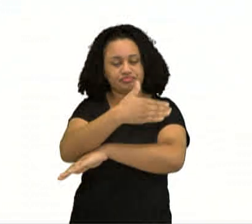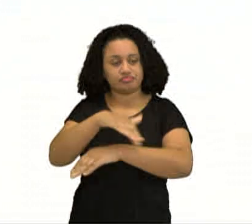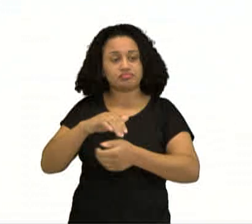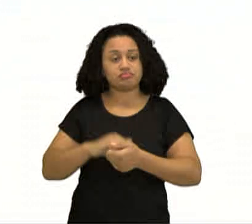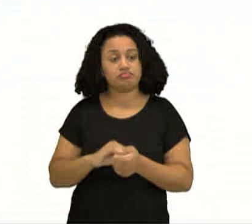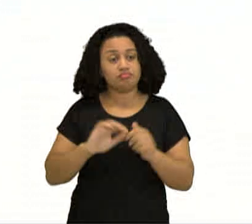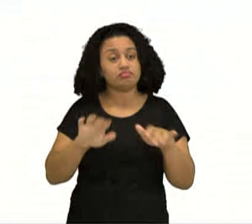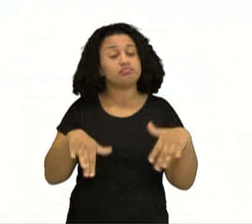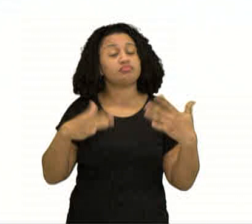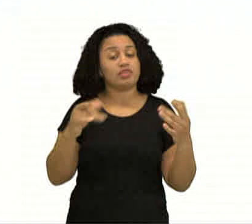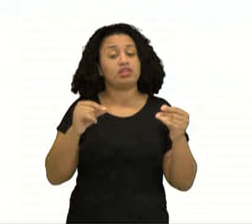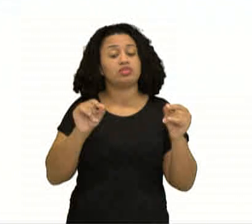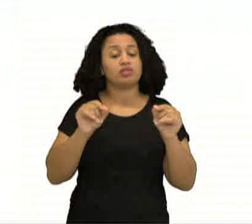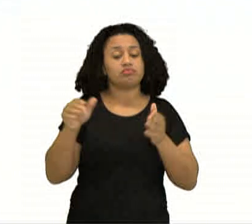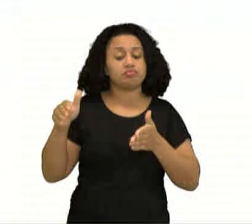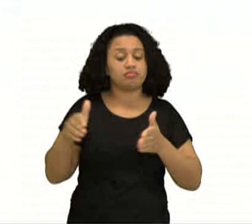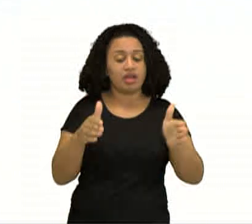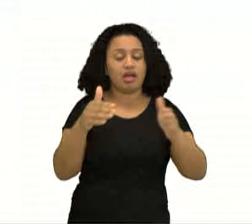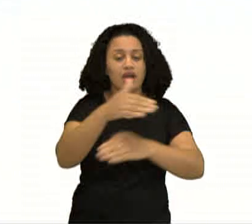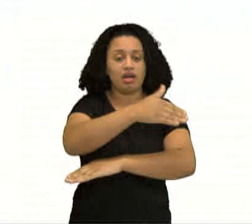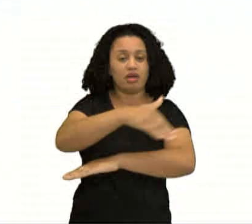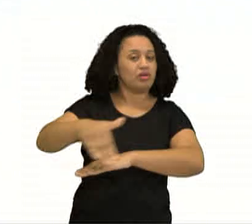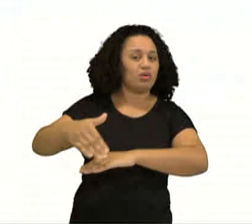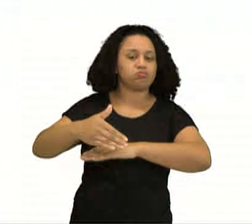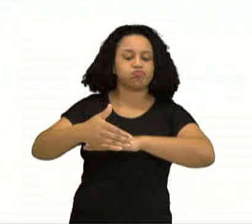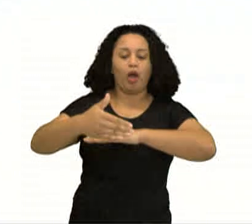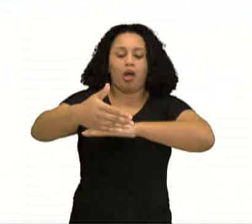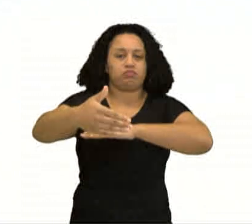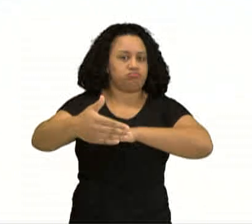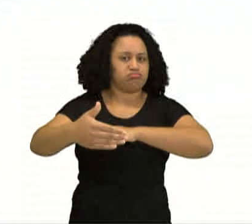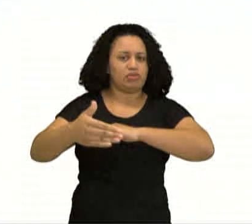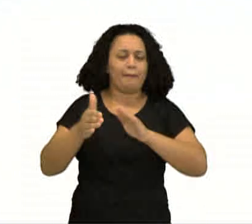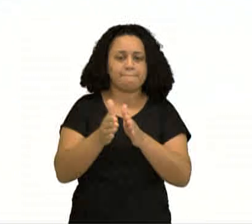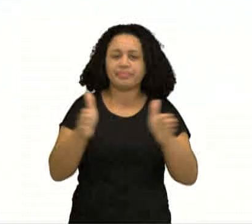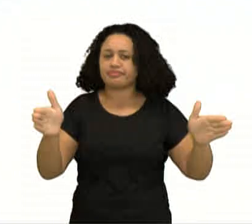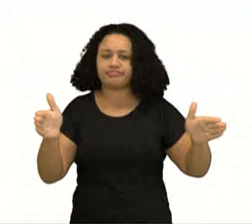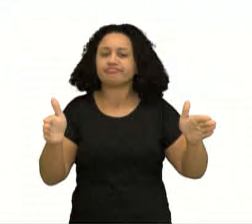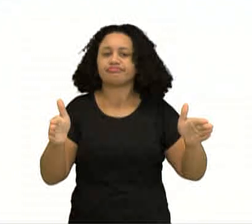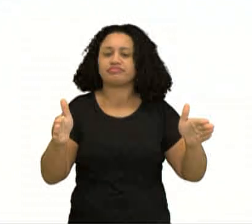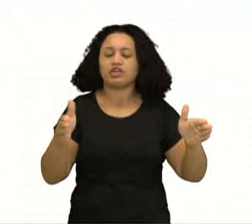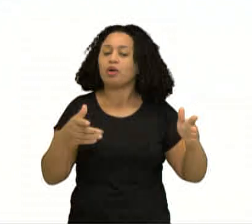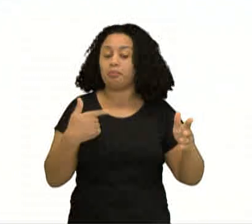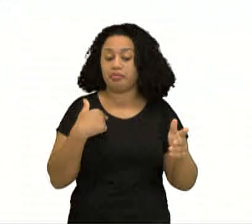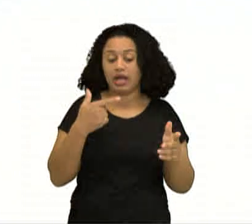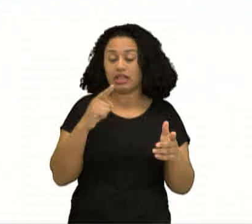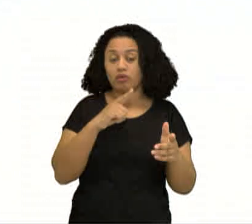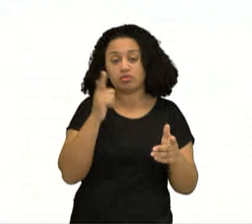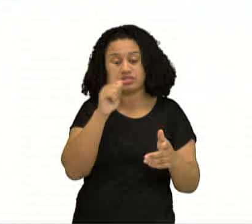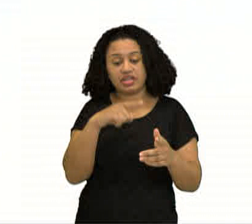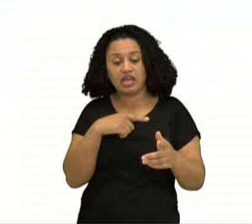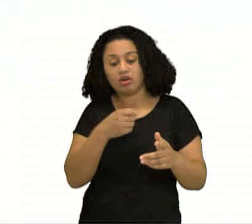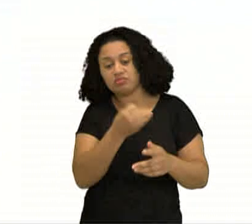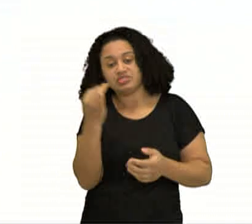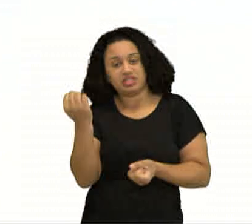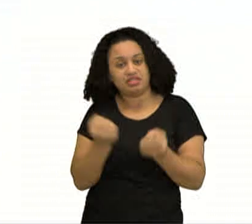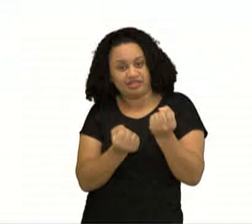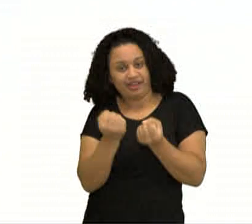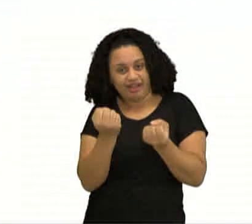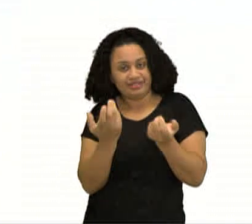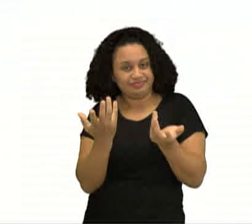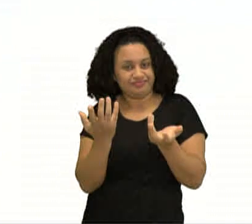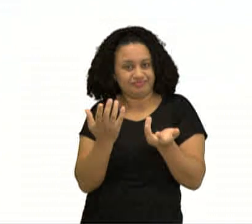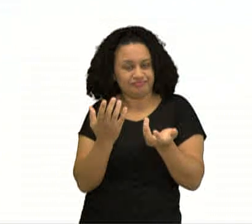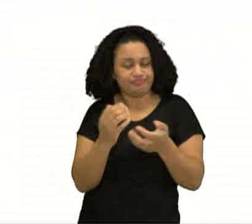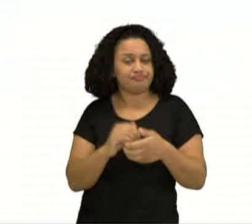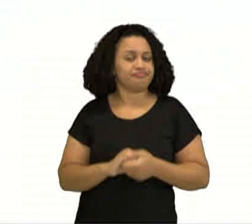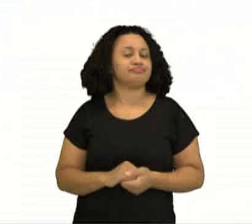entanto, as vias não cresceram proporcionalmente ao número de automóveis. Então, já deu